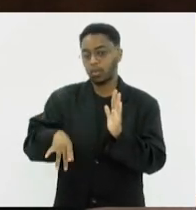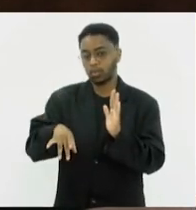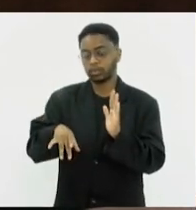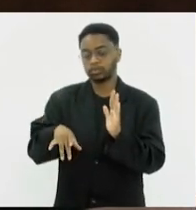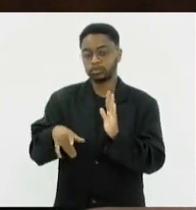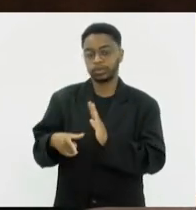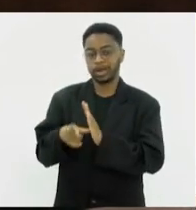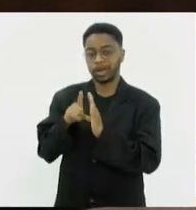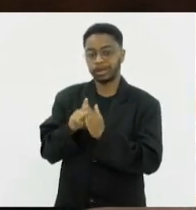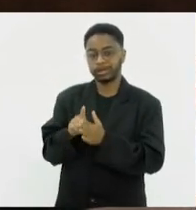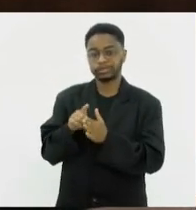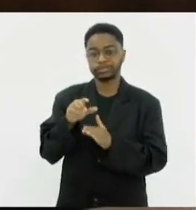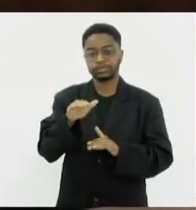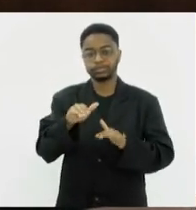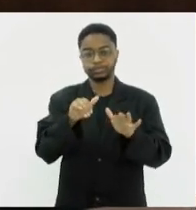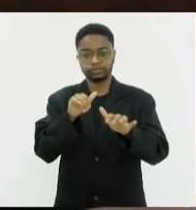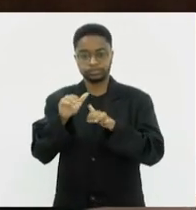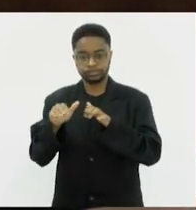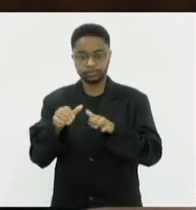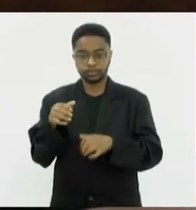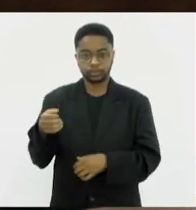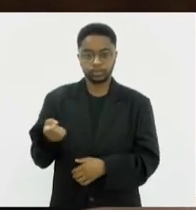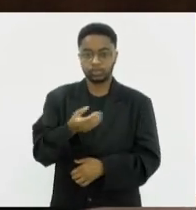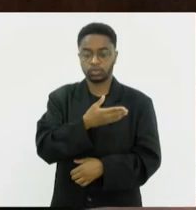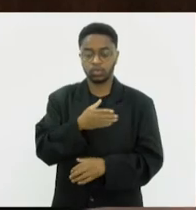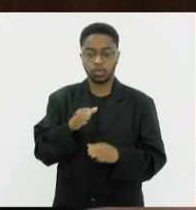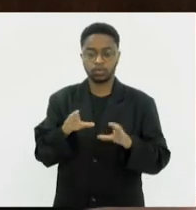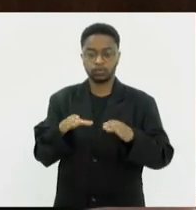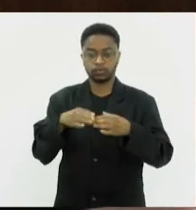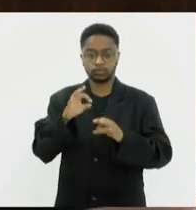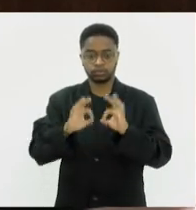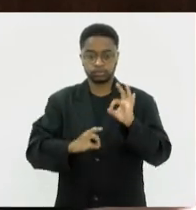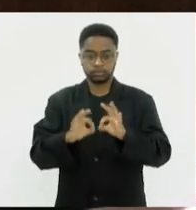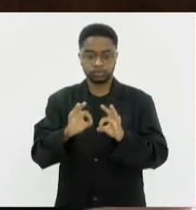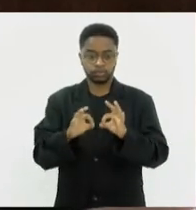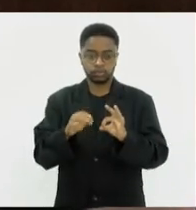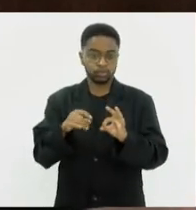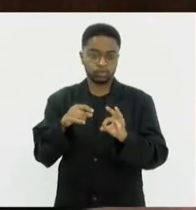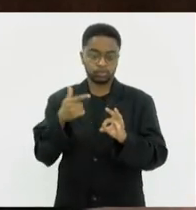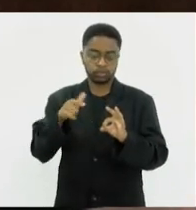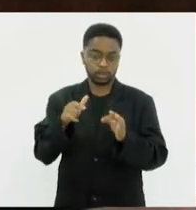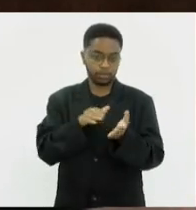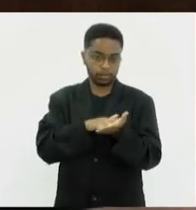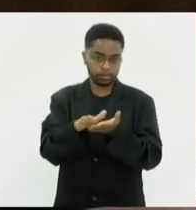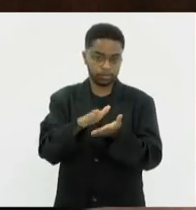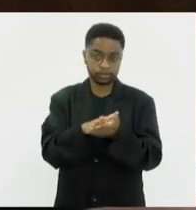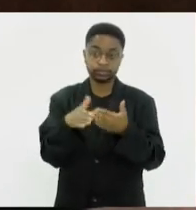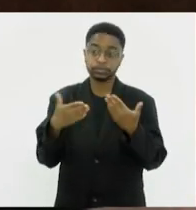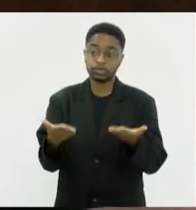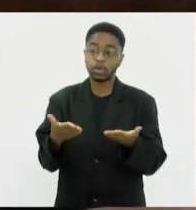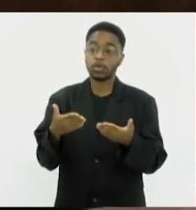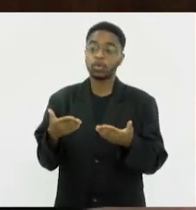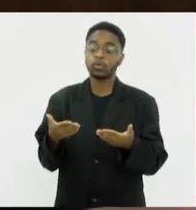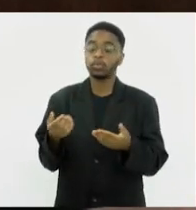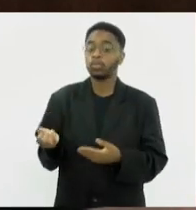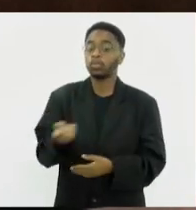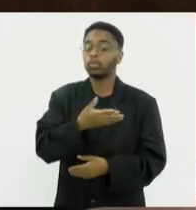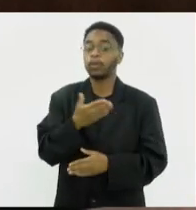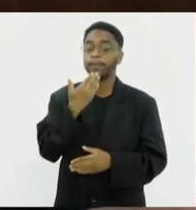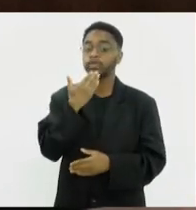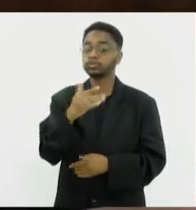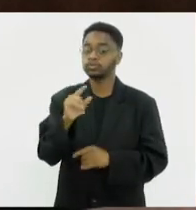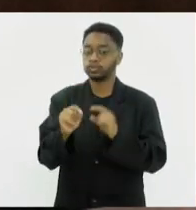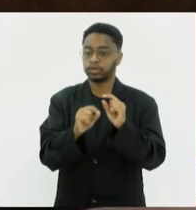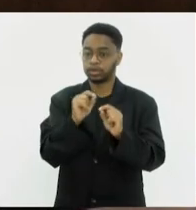da convocação desse novo pleito, não foi publicado. Então, qual é que é o novo pedido que